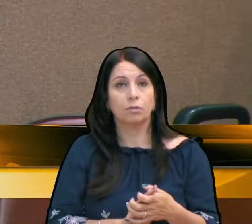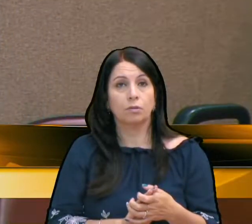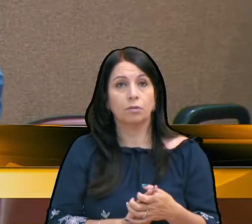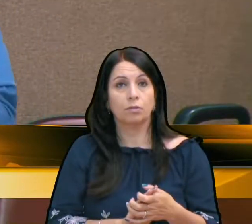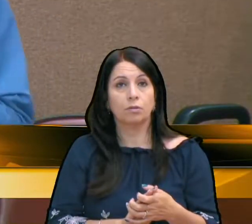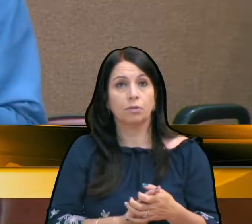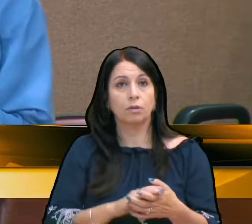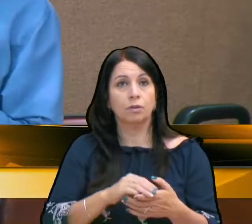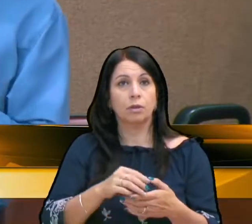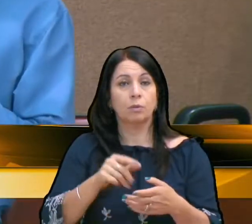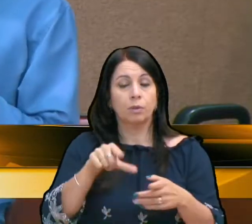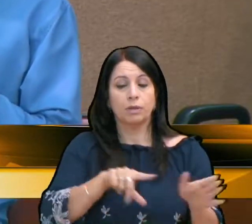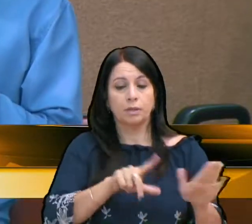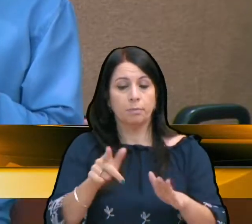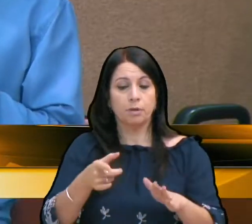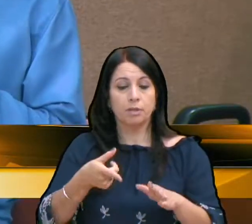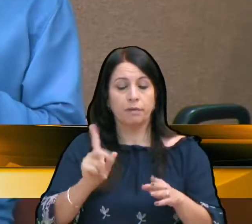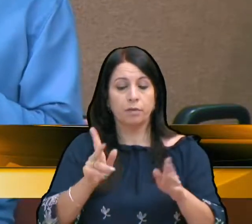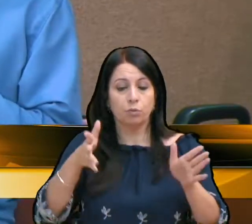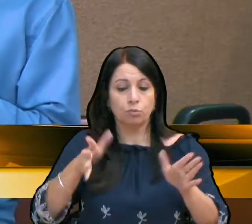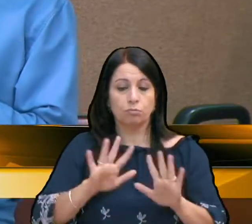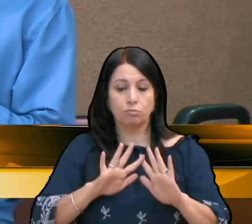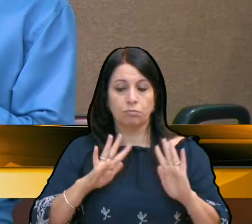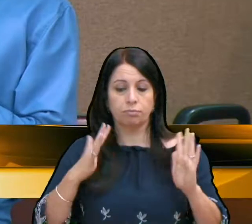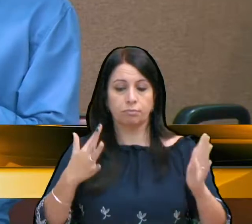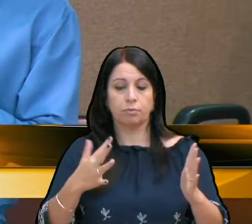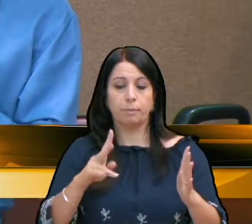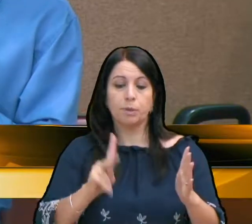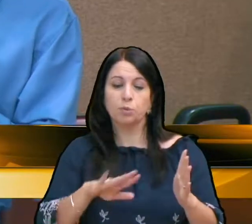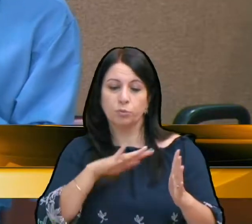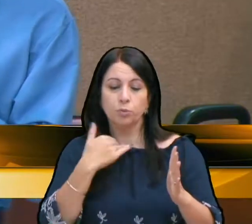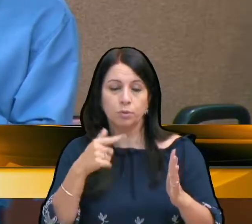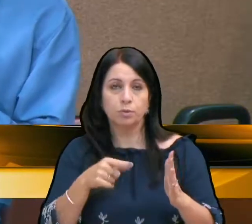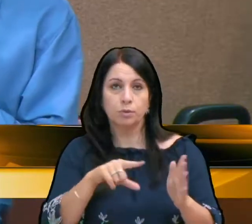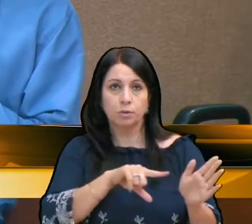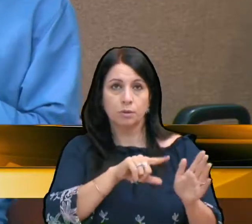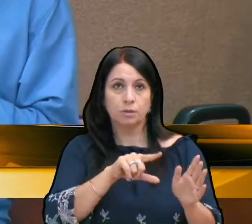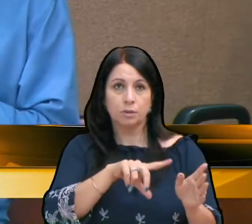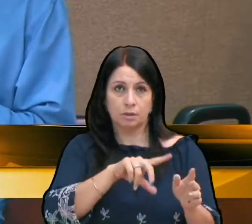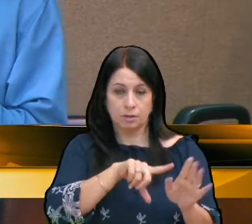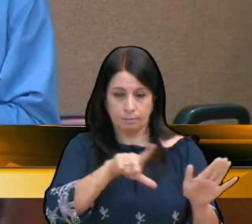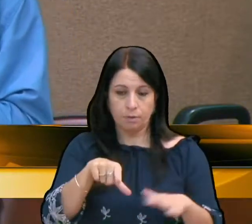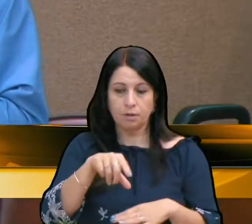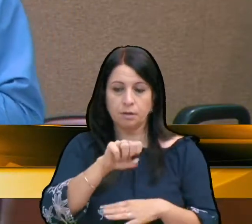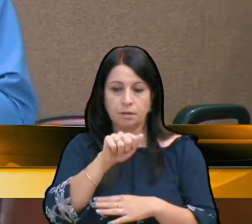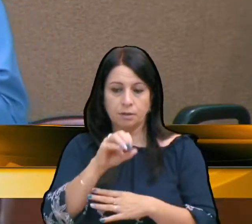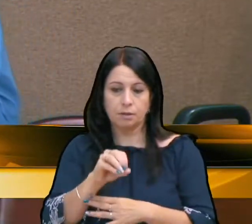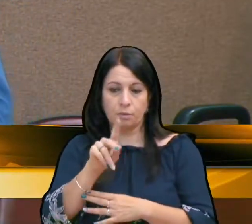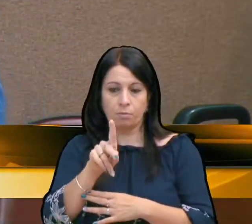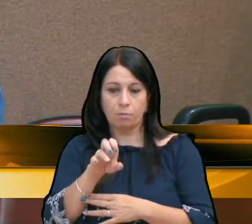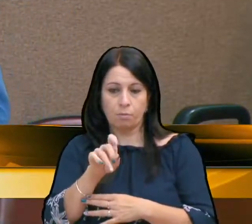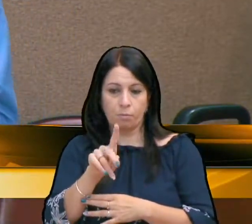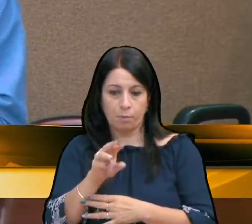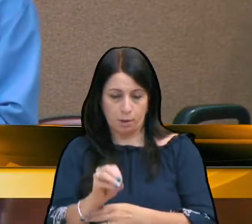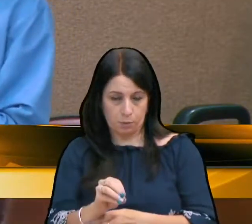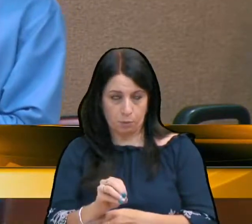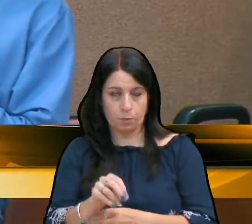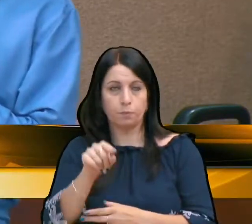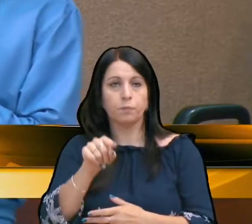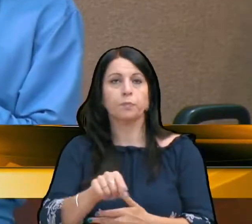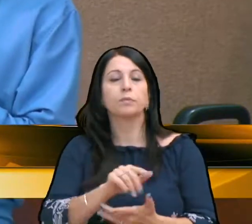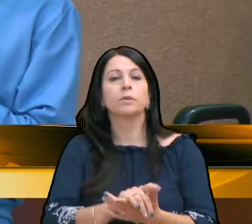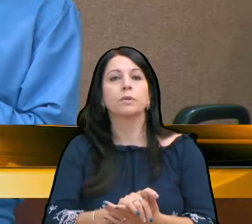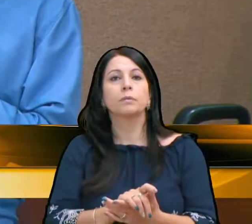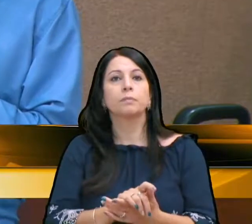num velório essa semana, lá em São Pedro, é abaixo, descendo... Quem vai lá para o lado de Faria Lemos,